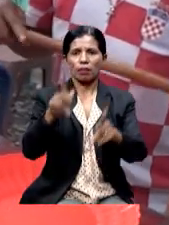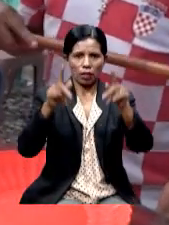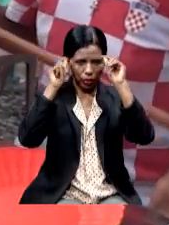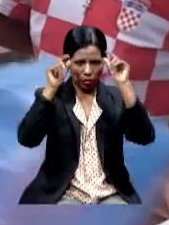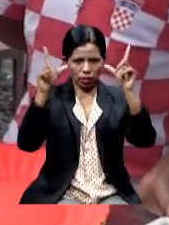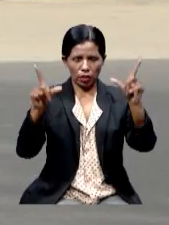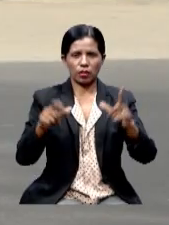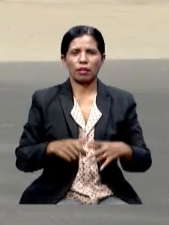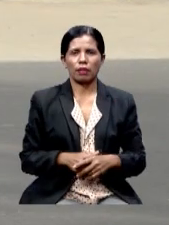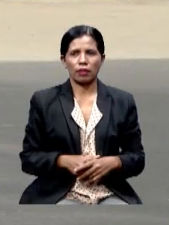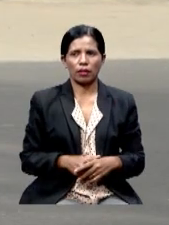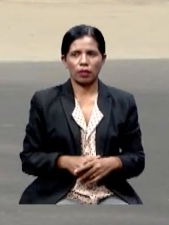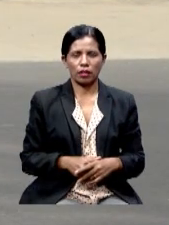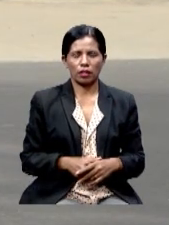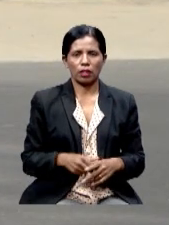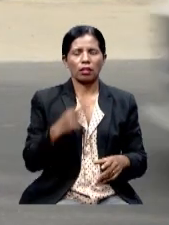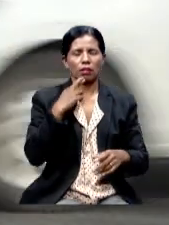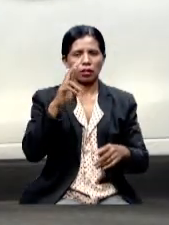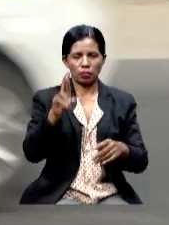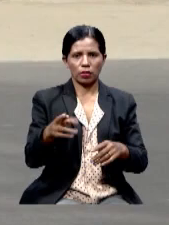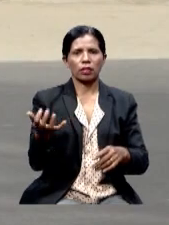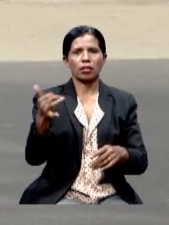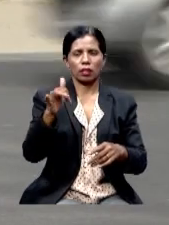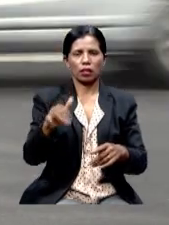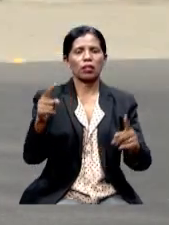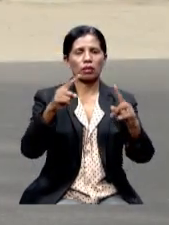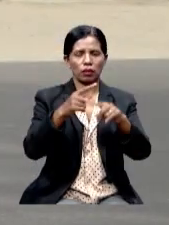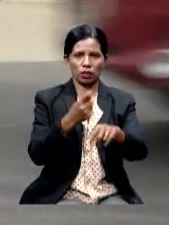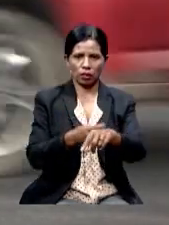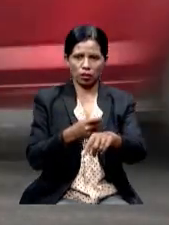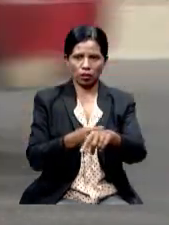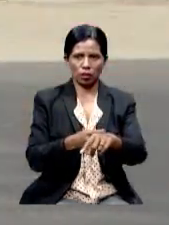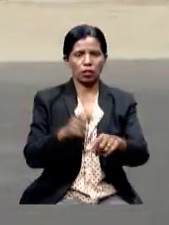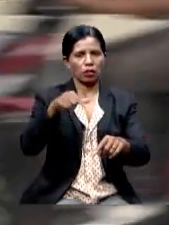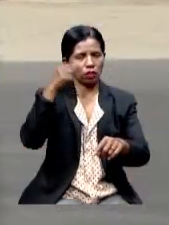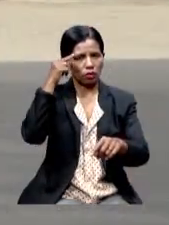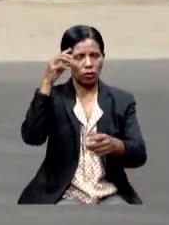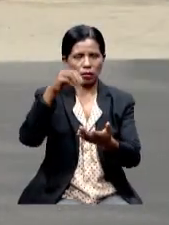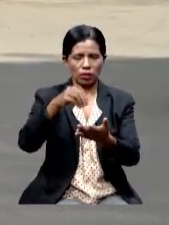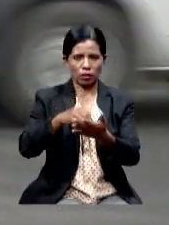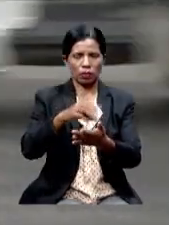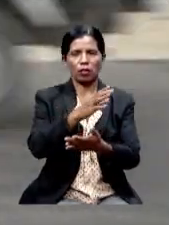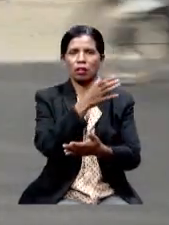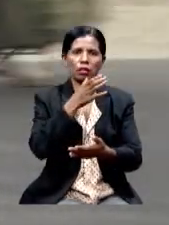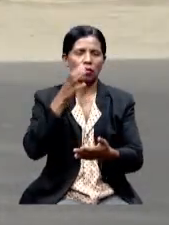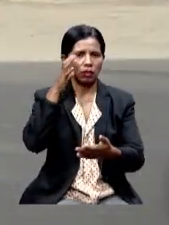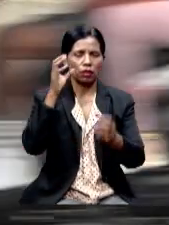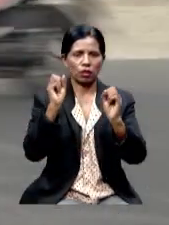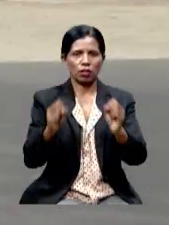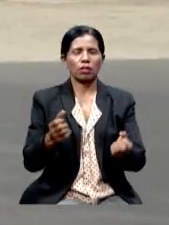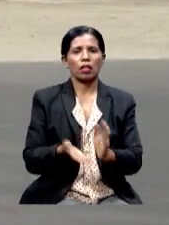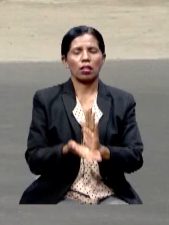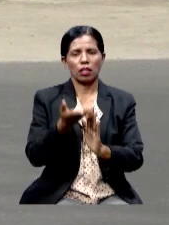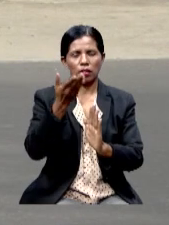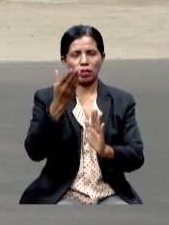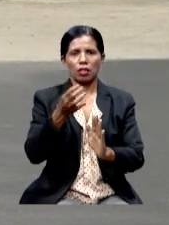Timor-Leste? Resposta será maca, torna no tempo a tu governo investe em setor agricultor, onde essa